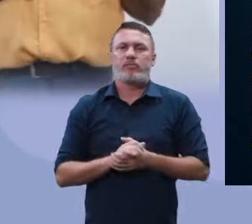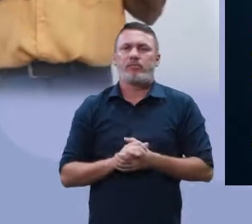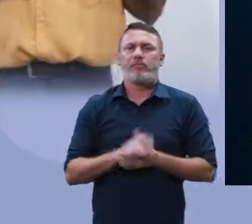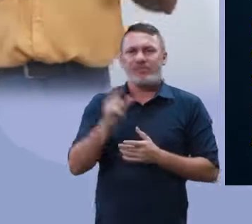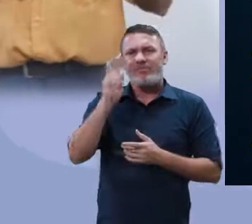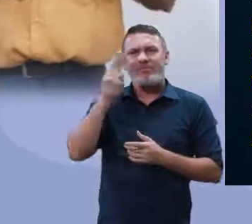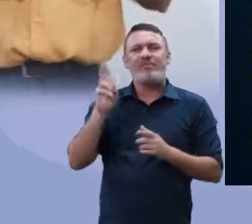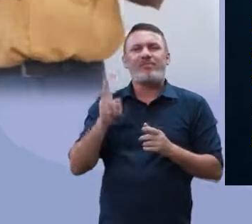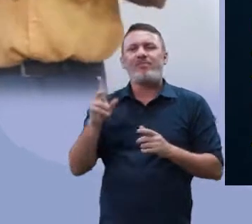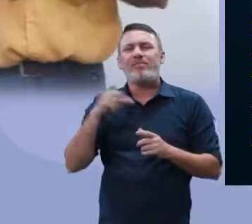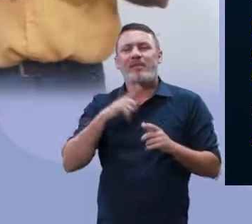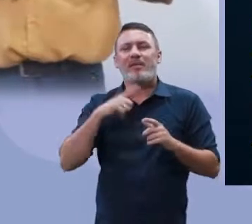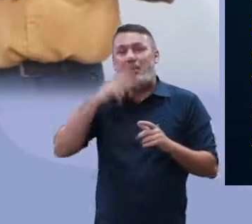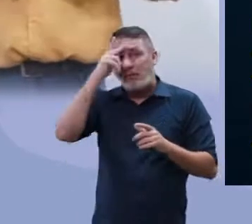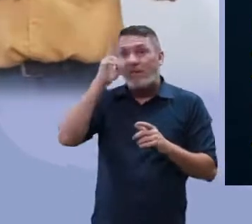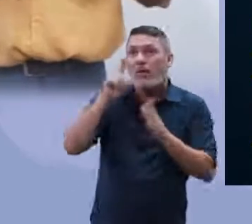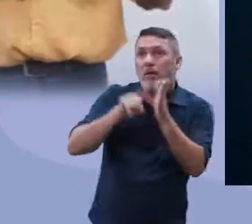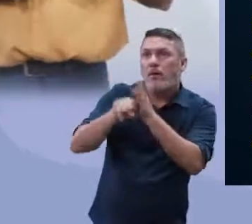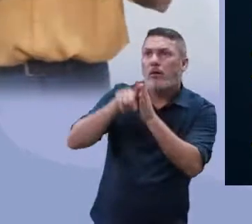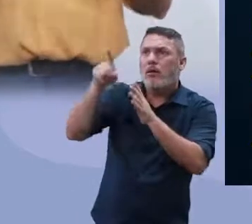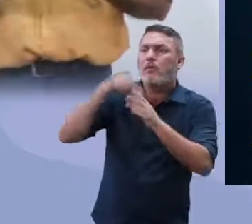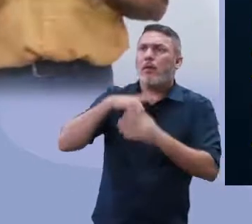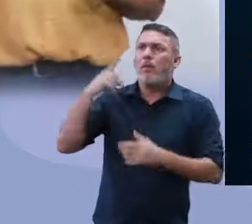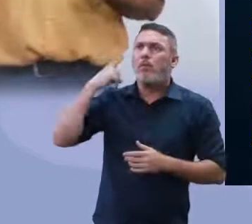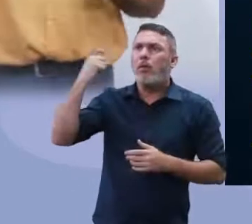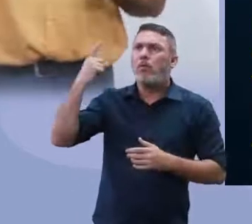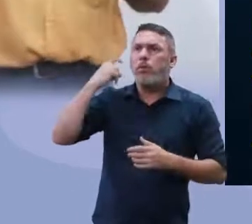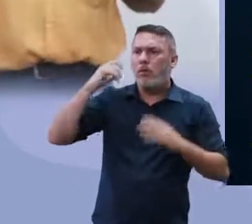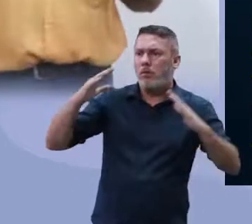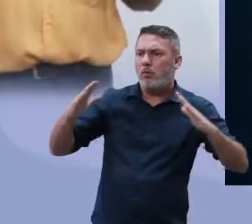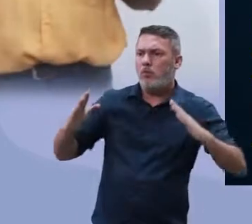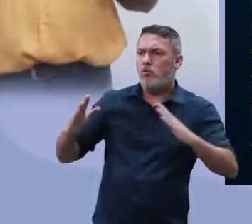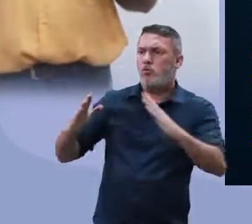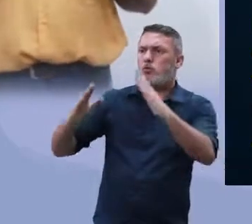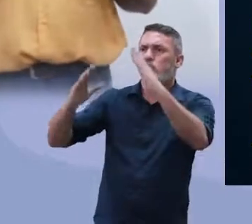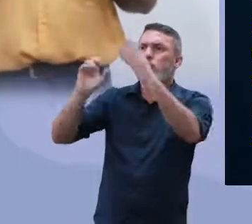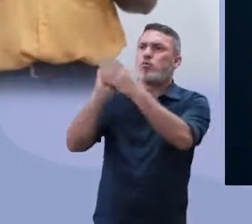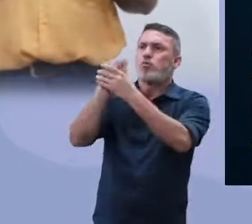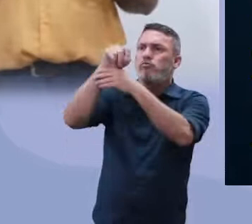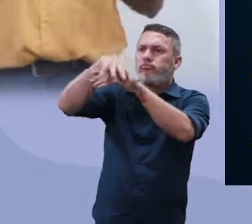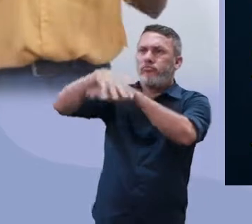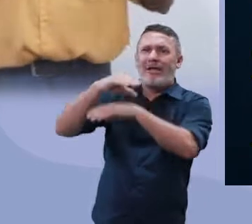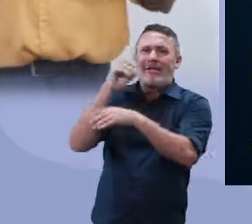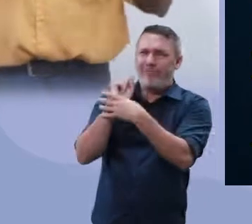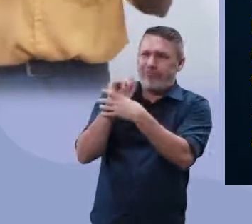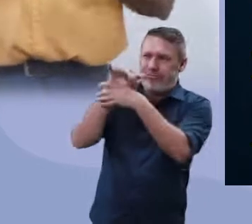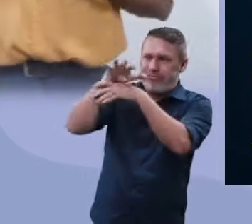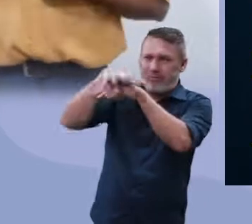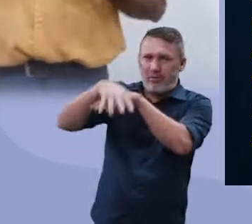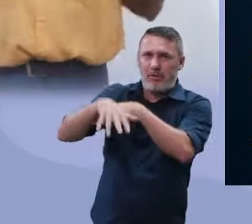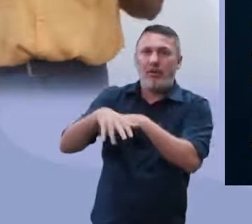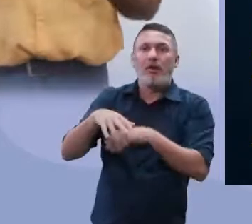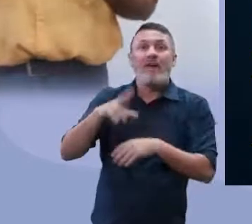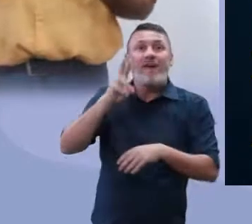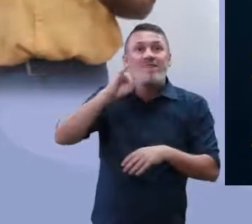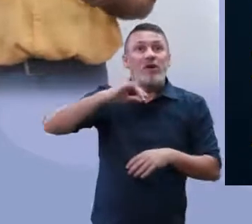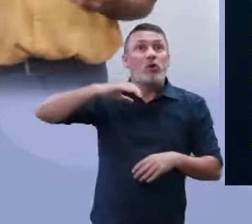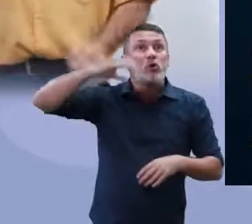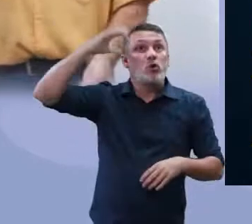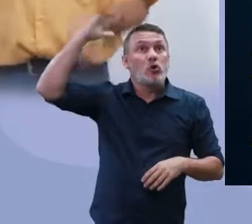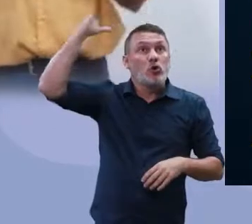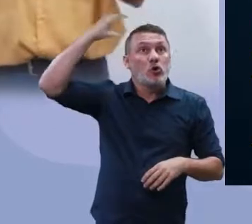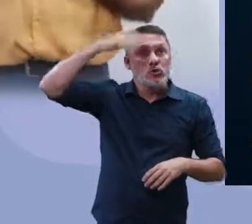por exemplo, quando vão estudar um vulcão que está ativo, exemplo, o Kilauea, no Havaí, eles não vão em períodos de chuva. Por